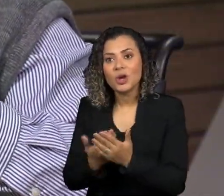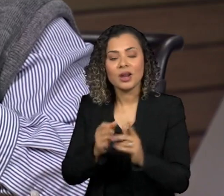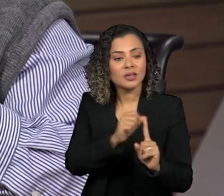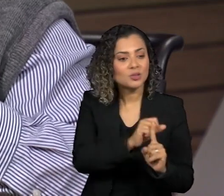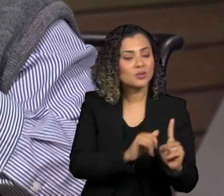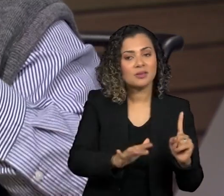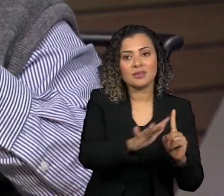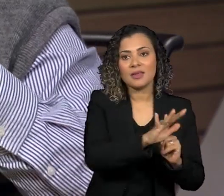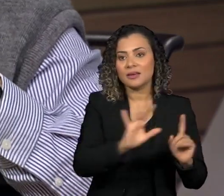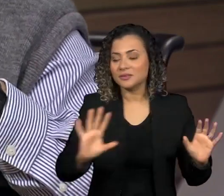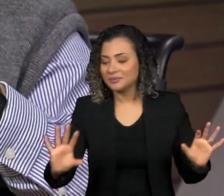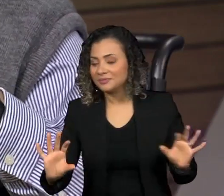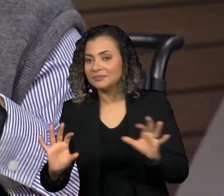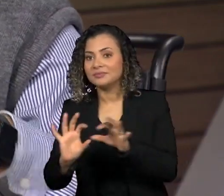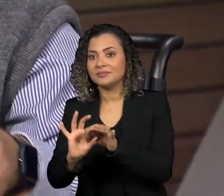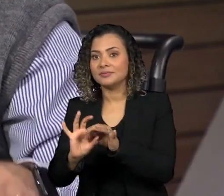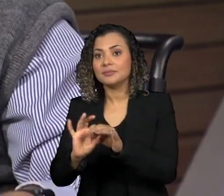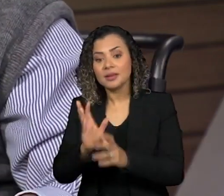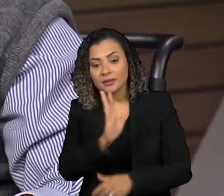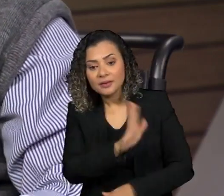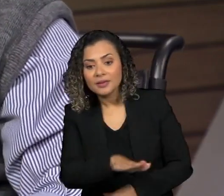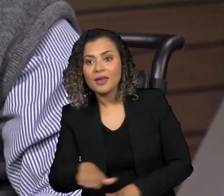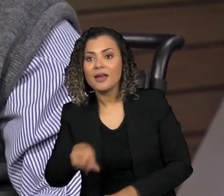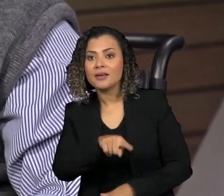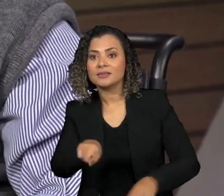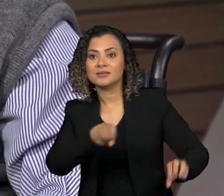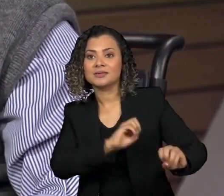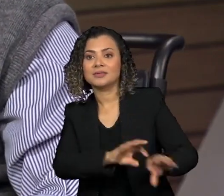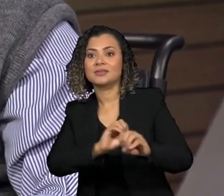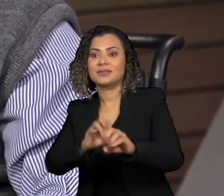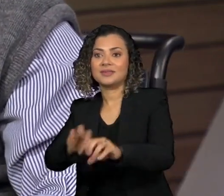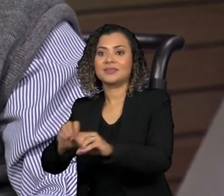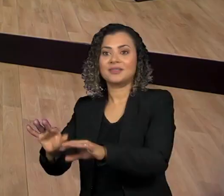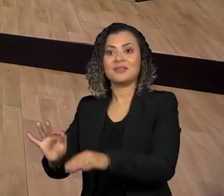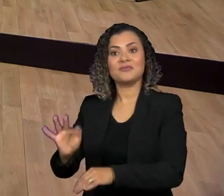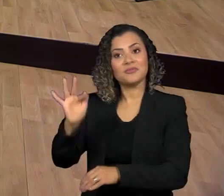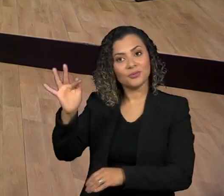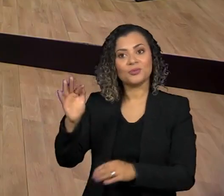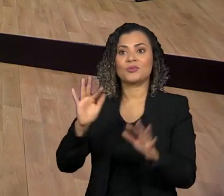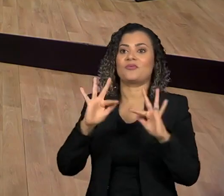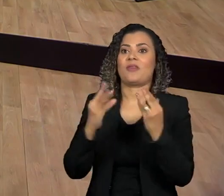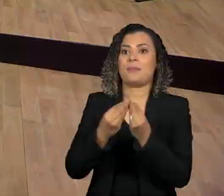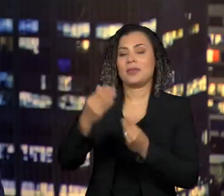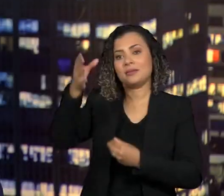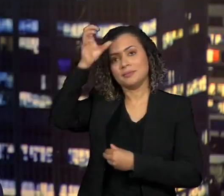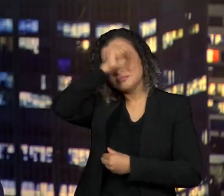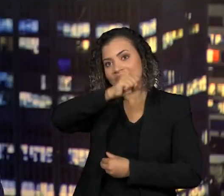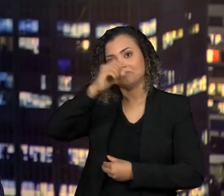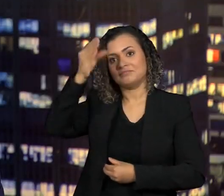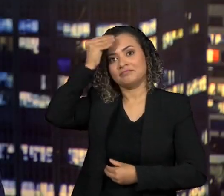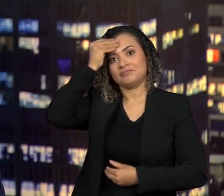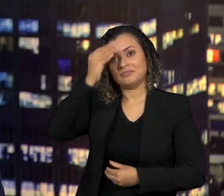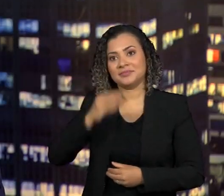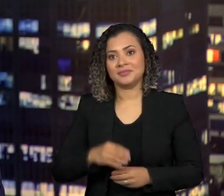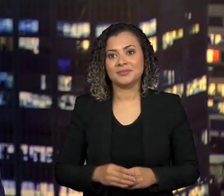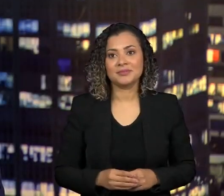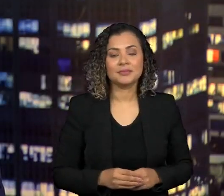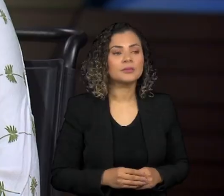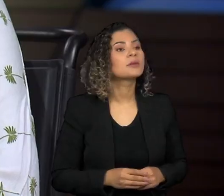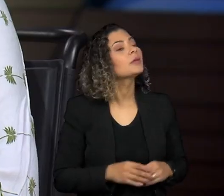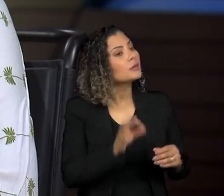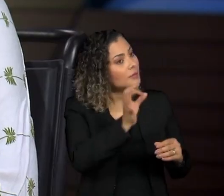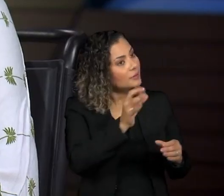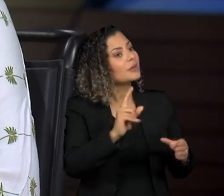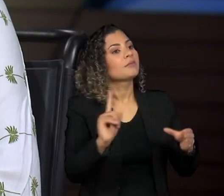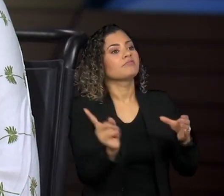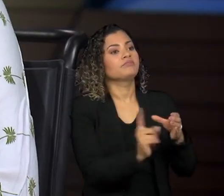sociedade. E através das crianças você vai educar as próprias famílias. Algum outro exemplo nesse sentido? Então, essa integração